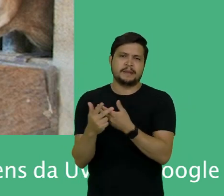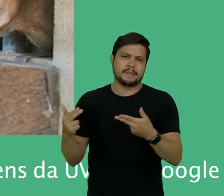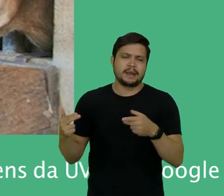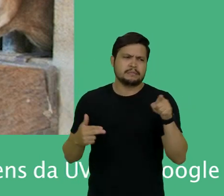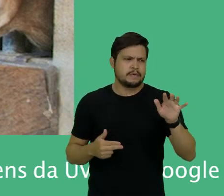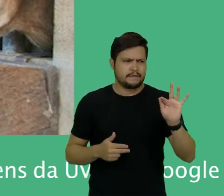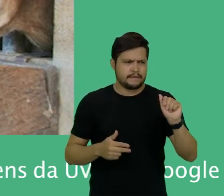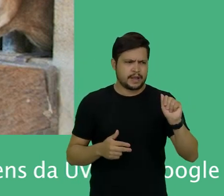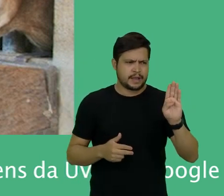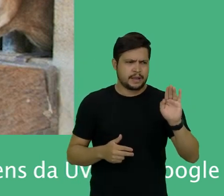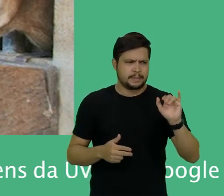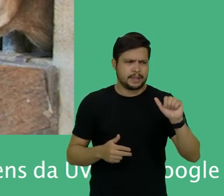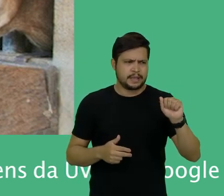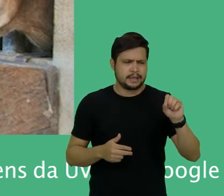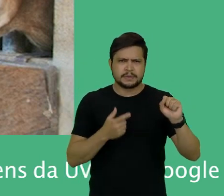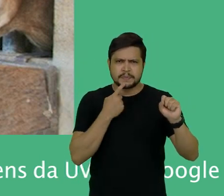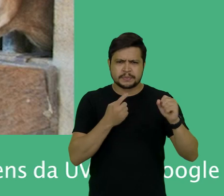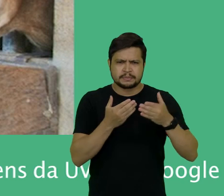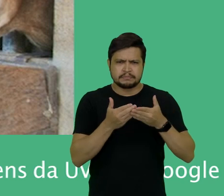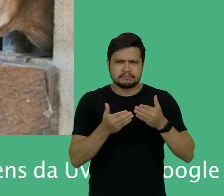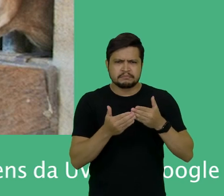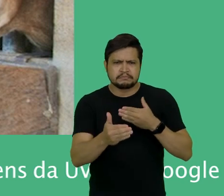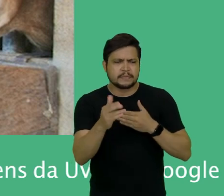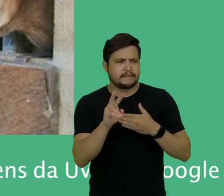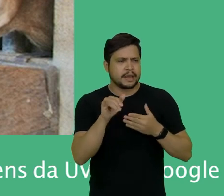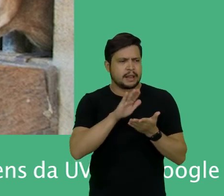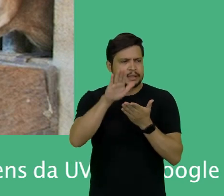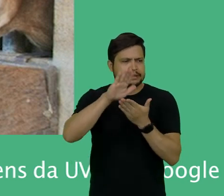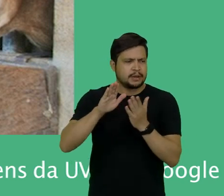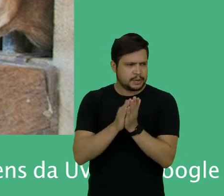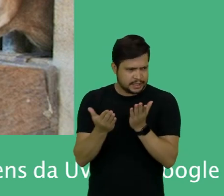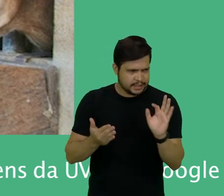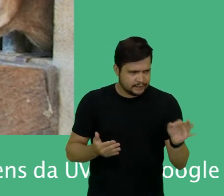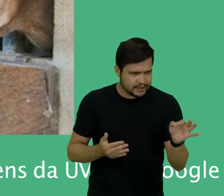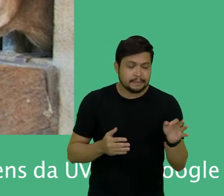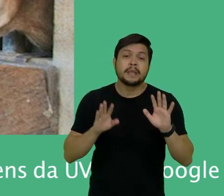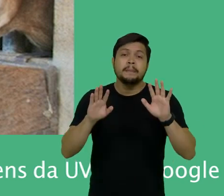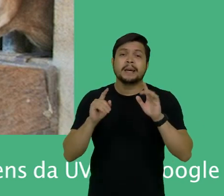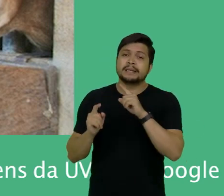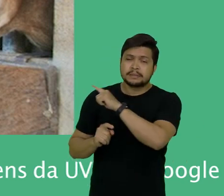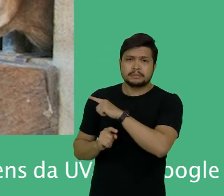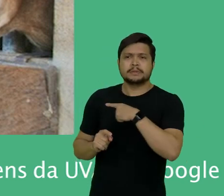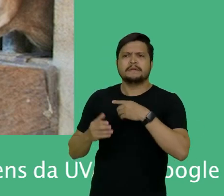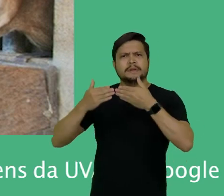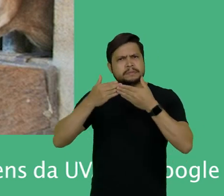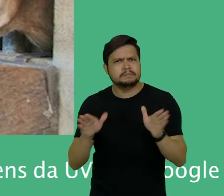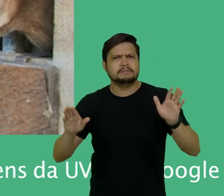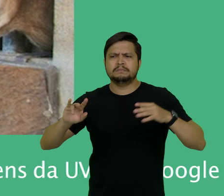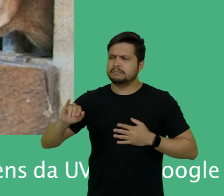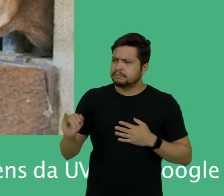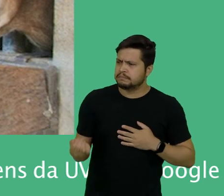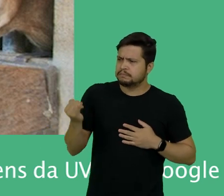o Fabiano também tem até um livro que ele vai lançar daqui a pouco, né, sobre isso. Então, abriu